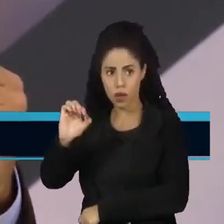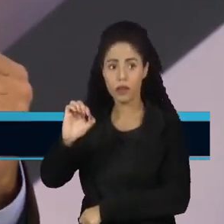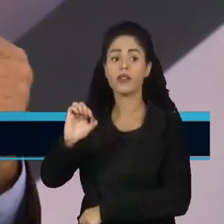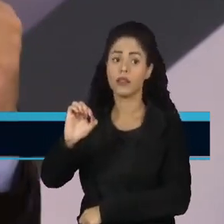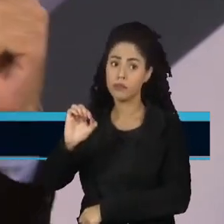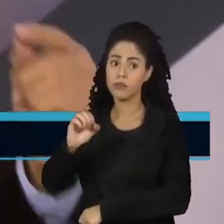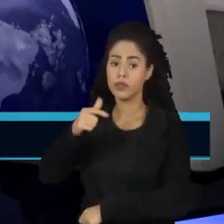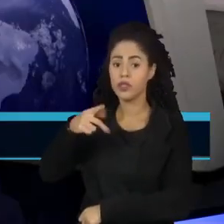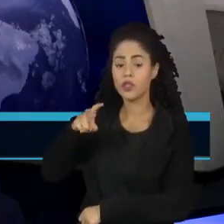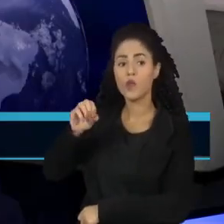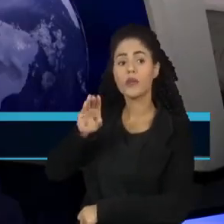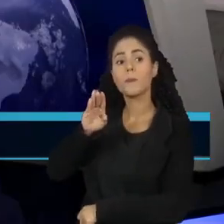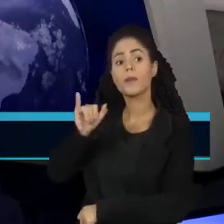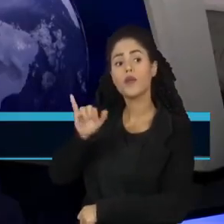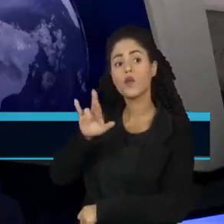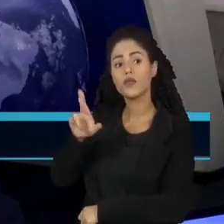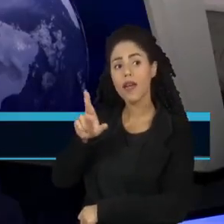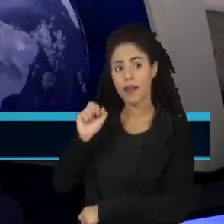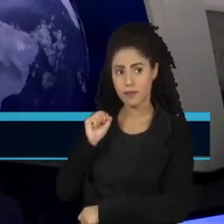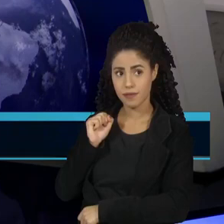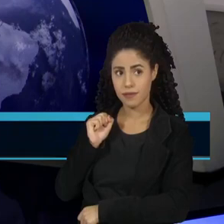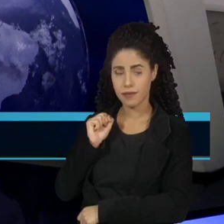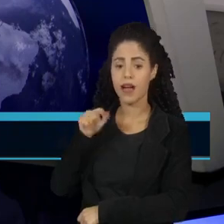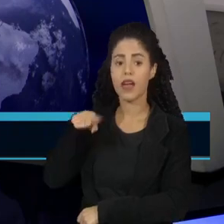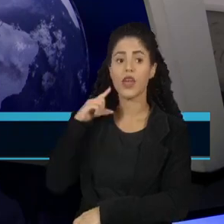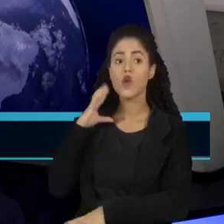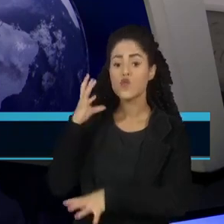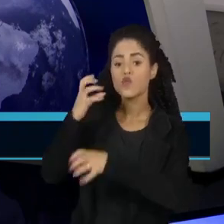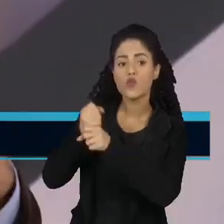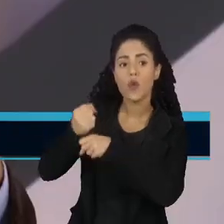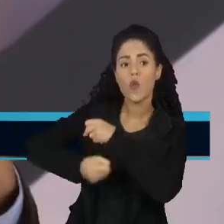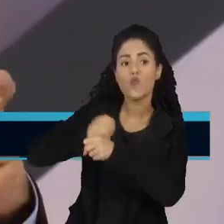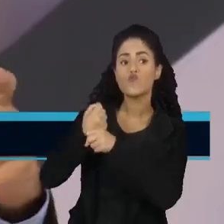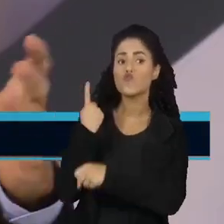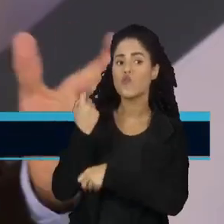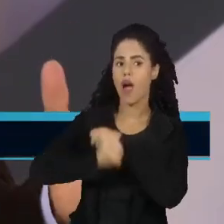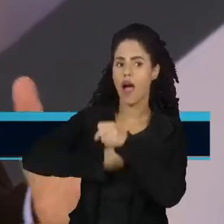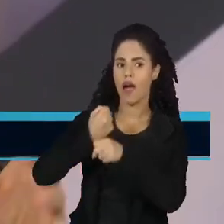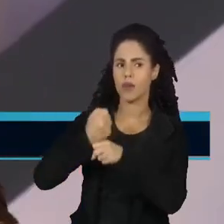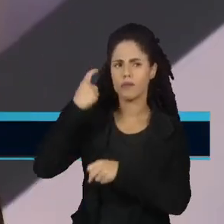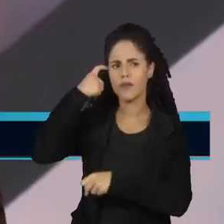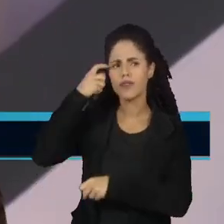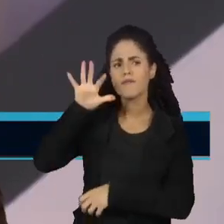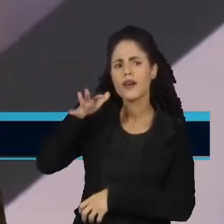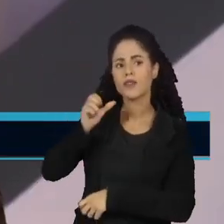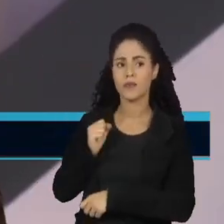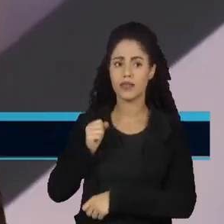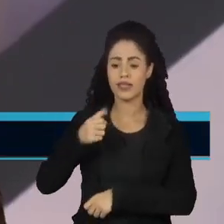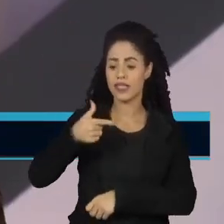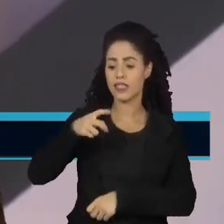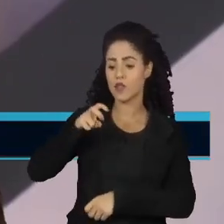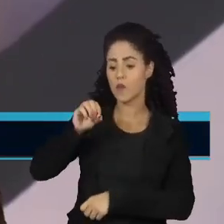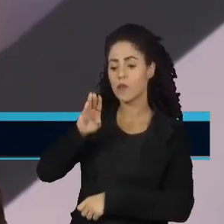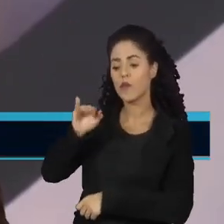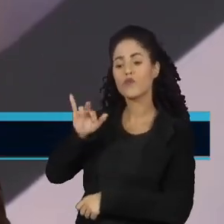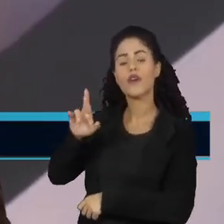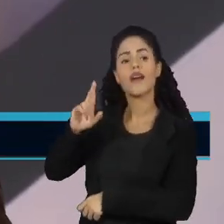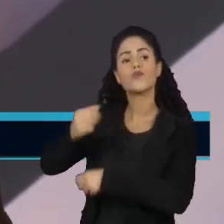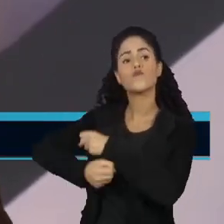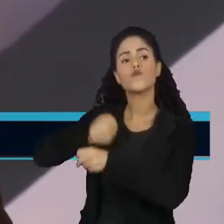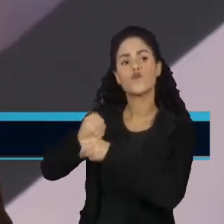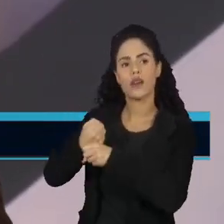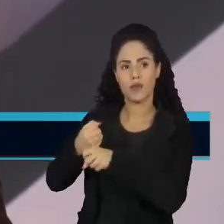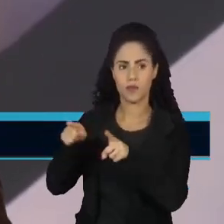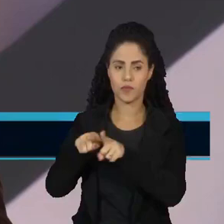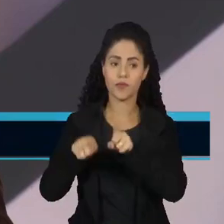750 bilhões de reais ao ano só para dar uma dimensão ao que são R 750 bilhões de reais ao ano